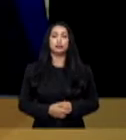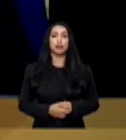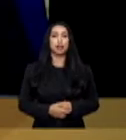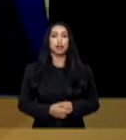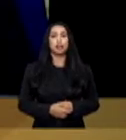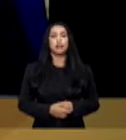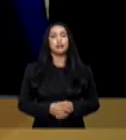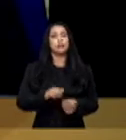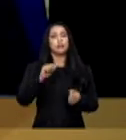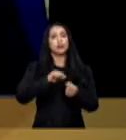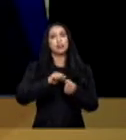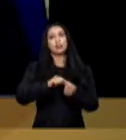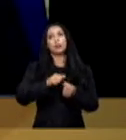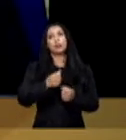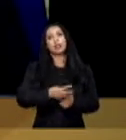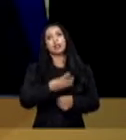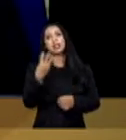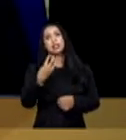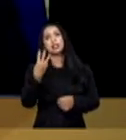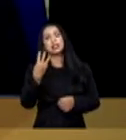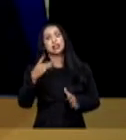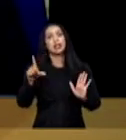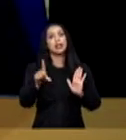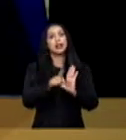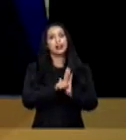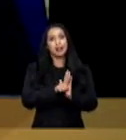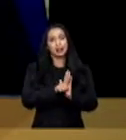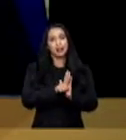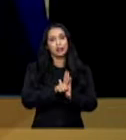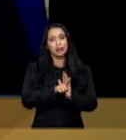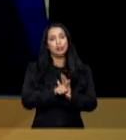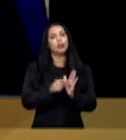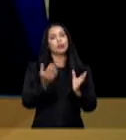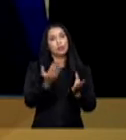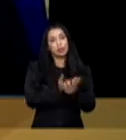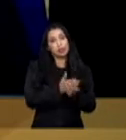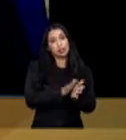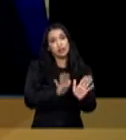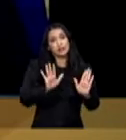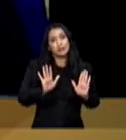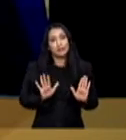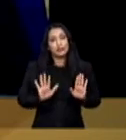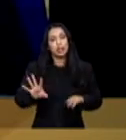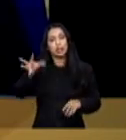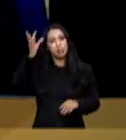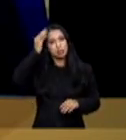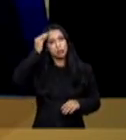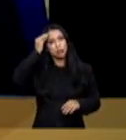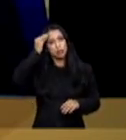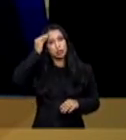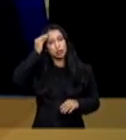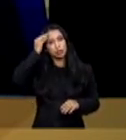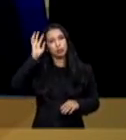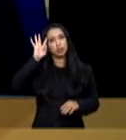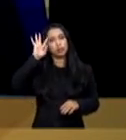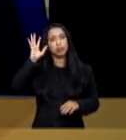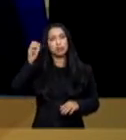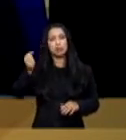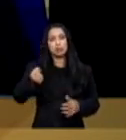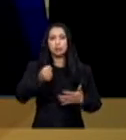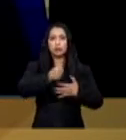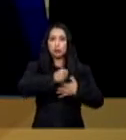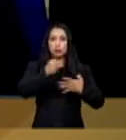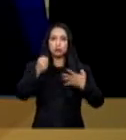mais favorável concebida para o caso concreto. Esse tem sido o entendimento da jurisprudência deste Supremo Tribunal